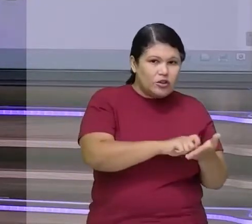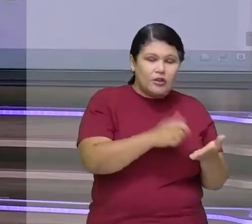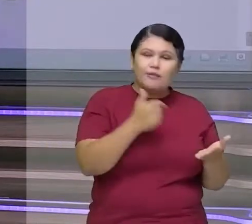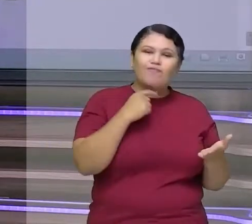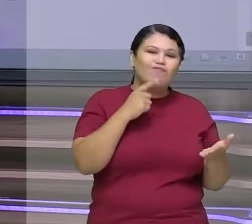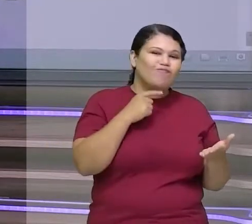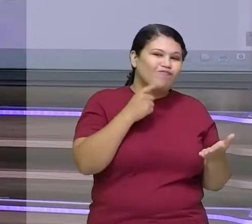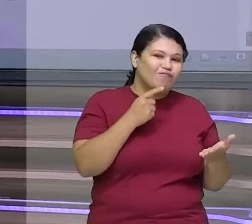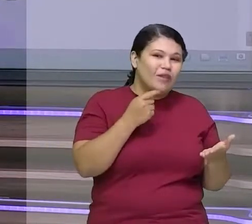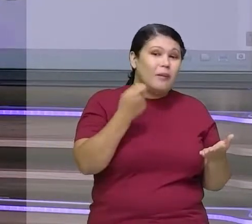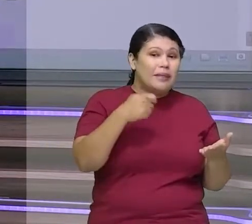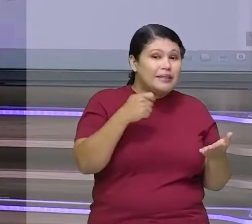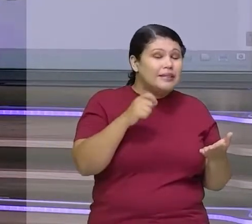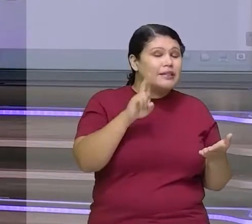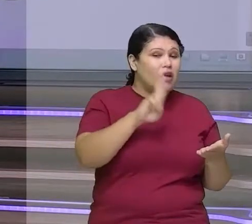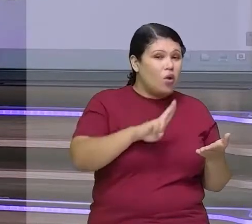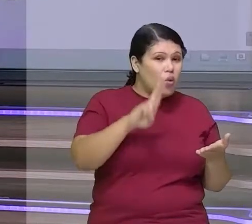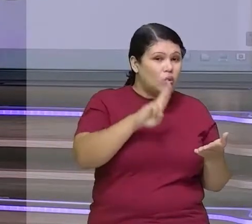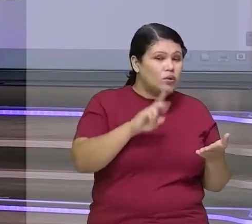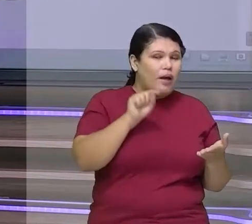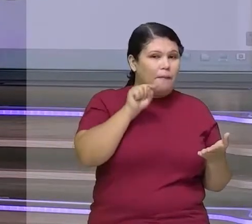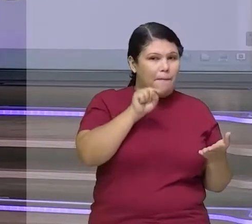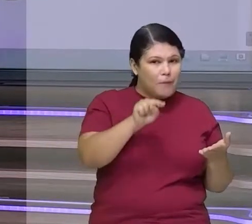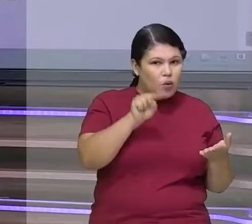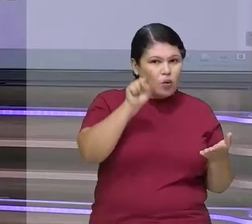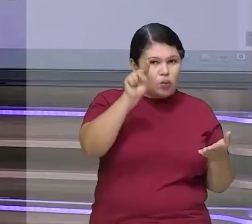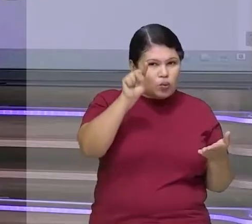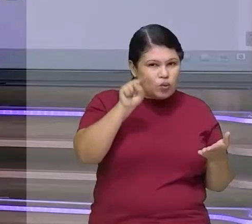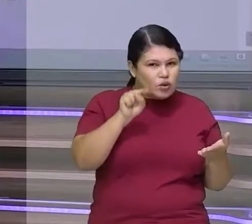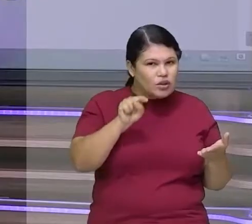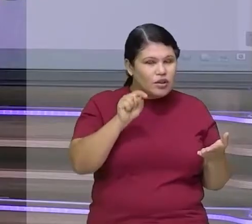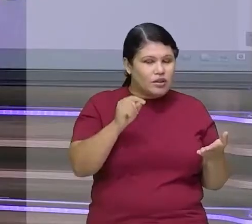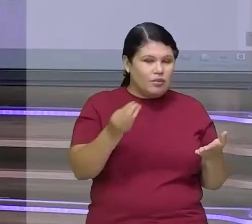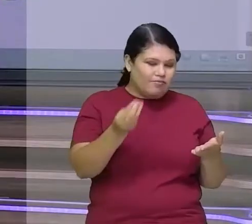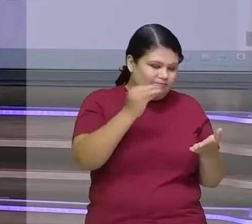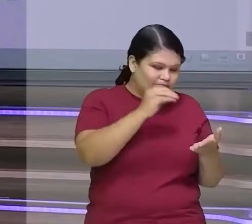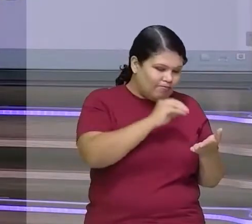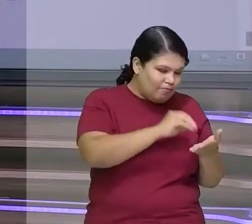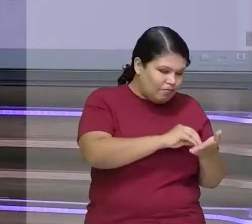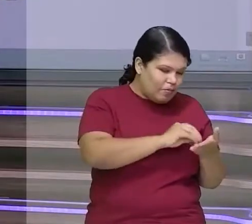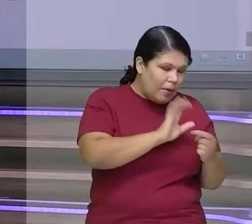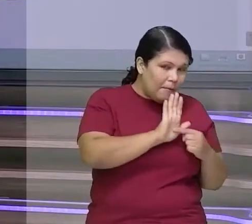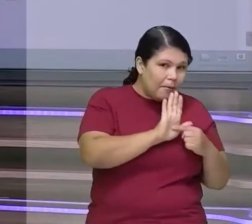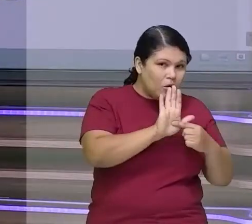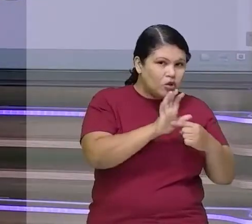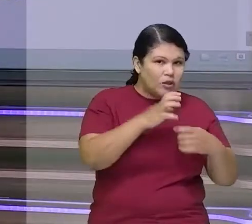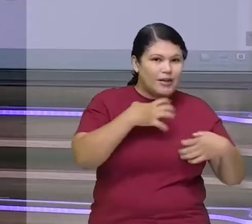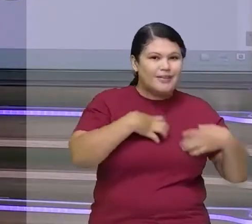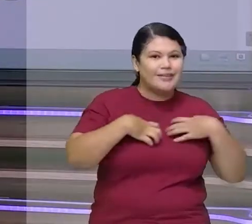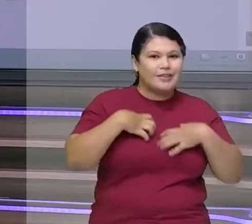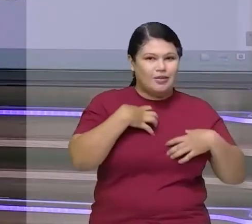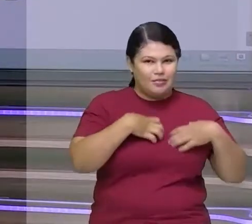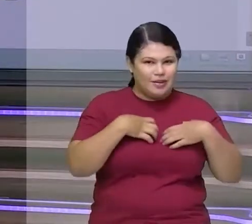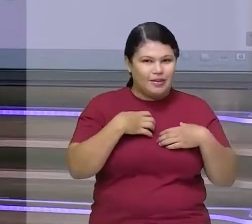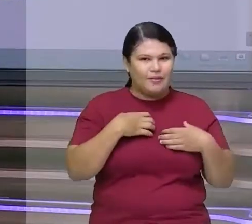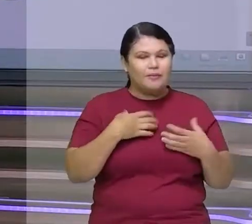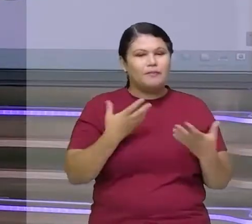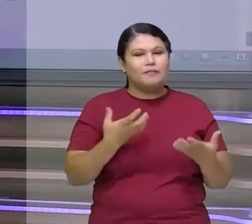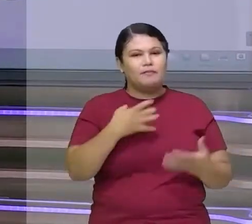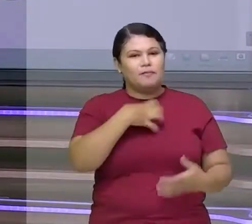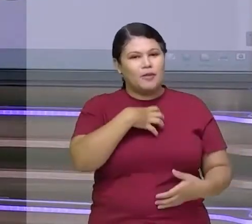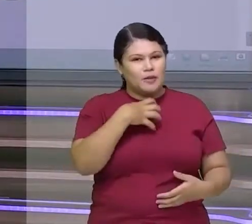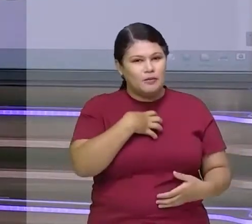dos sinais de pontuações. Aí a exclamação ela vem nos ajudar nesse quesito. Quando eu quero mostrar uma surpresa, uma hesitação,